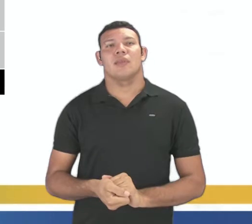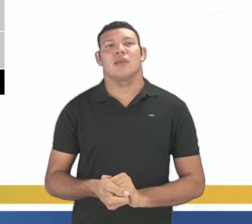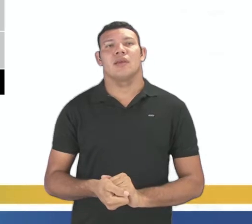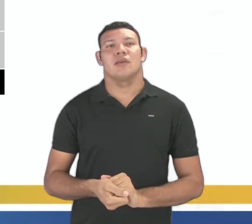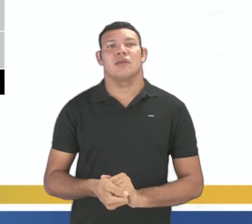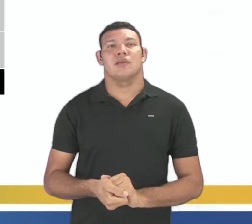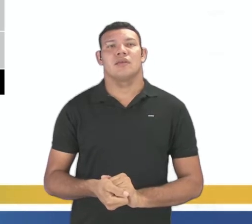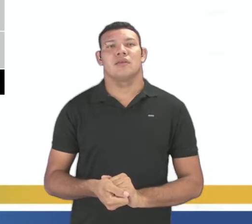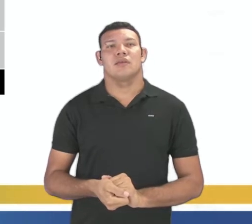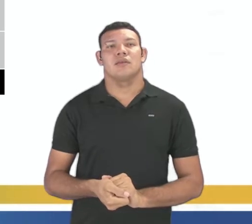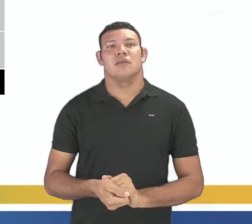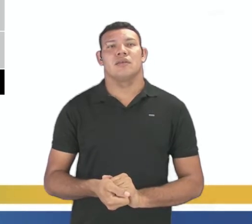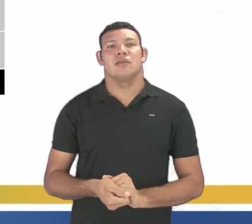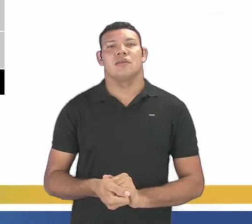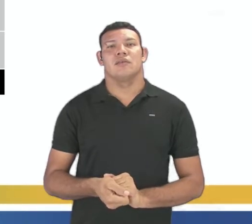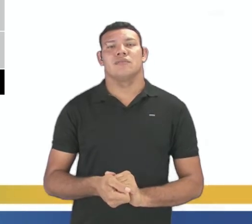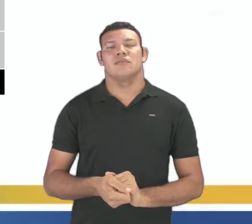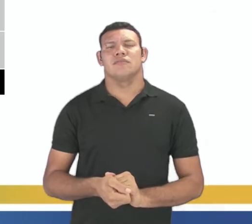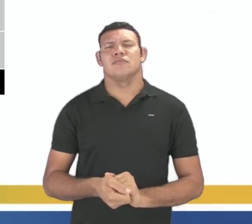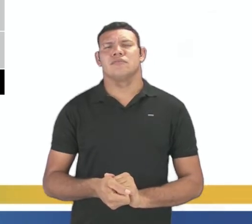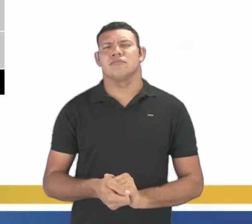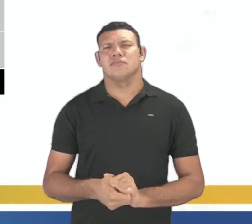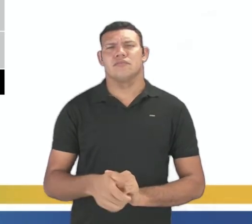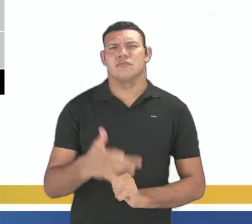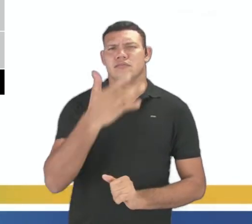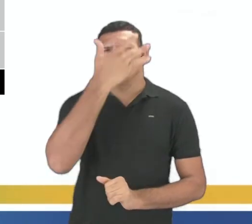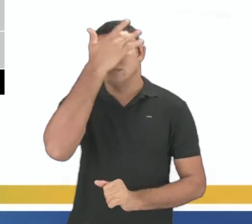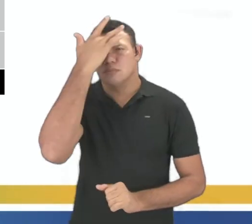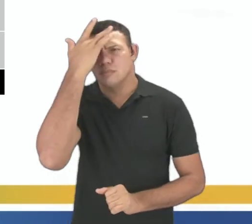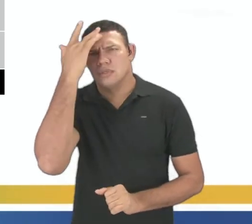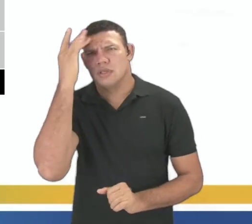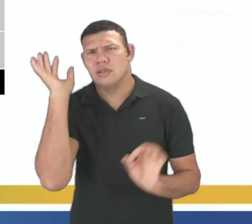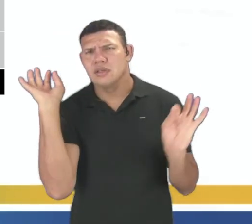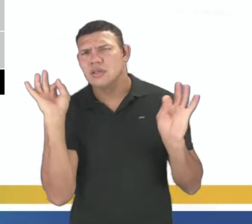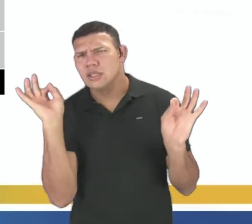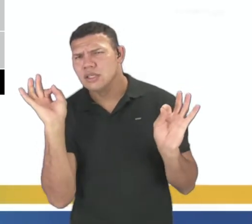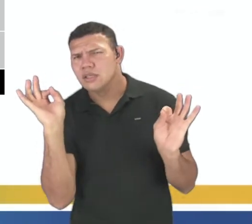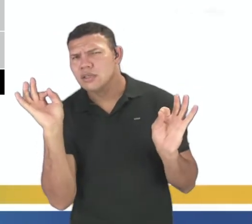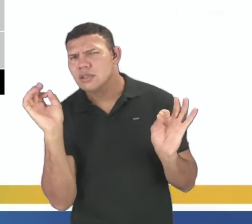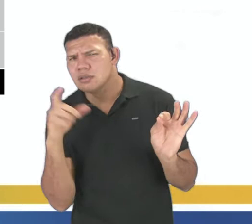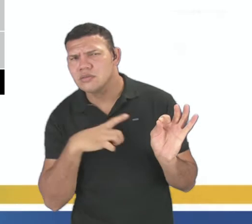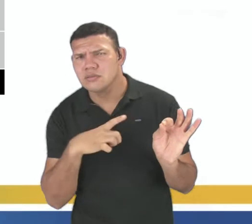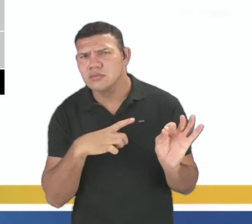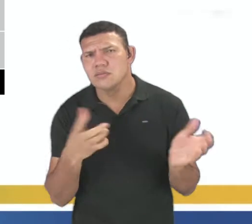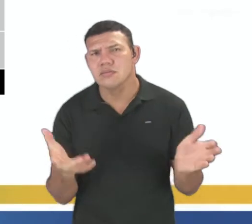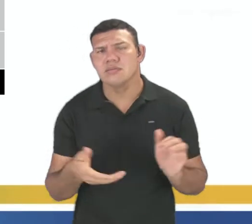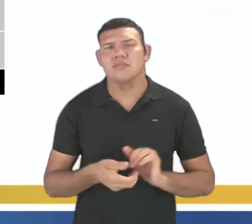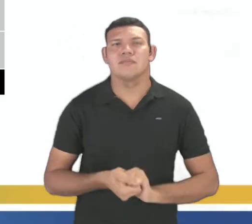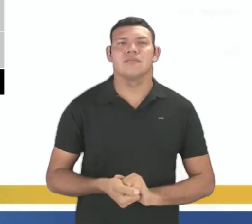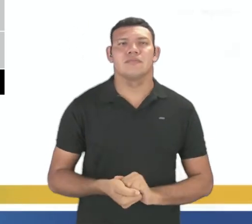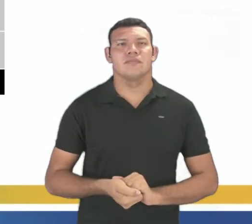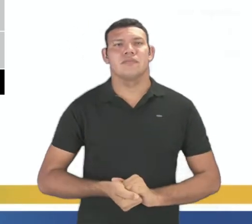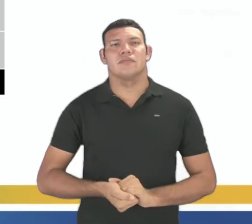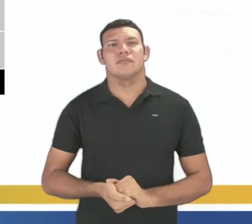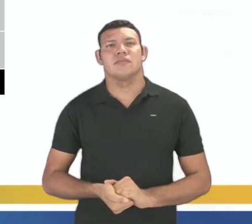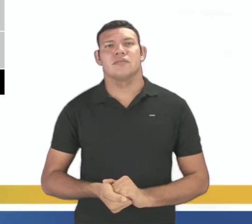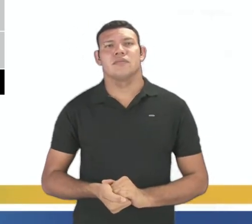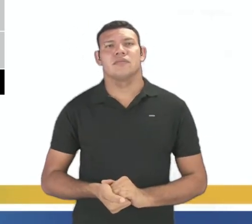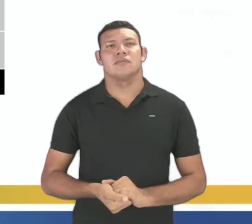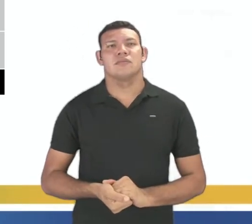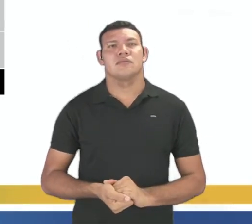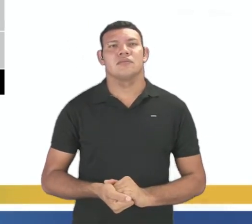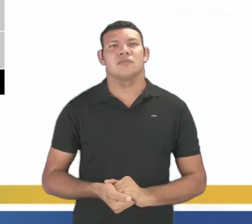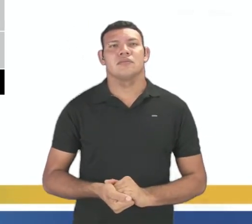out there? Traduzindo, tem alguém aí? Ok? Nós também podemos dizer anyone,